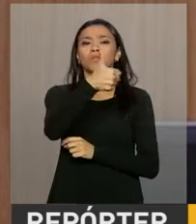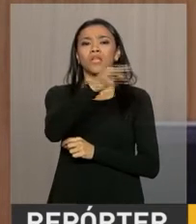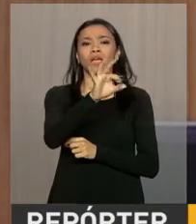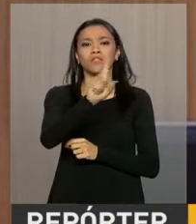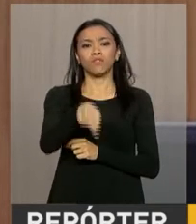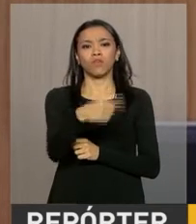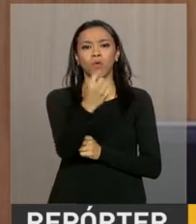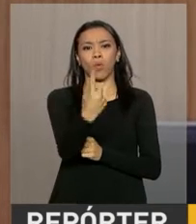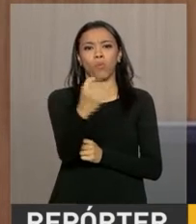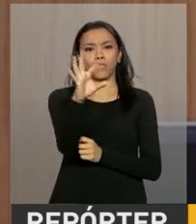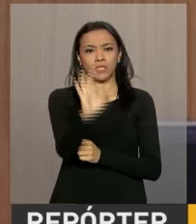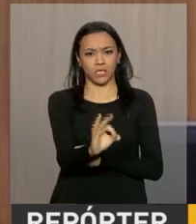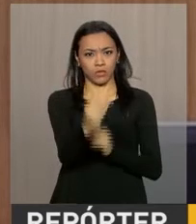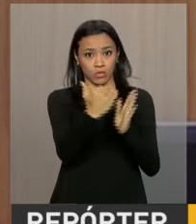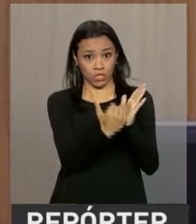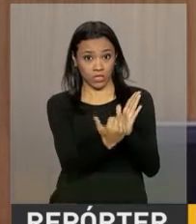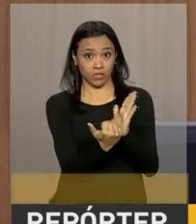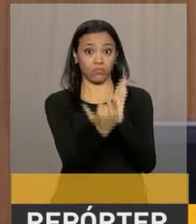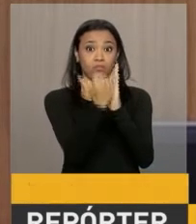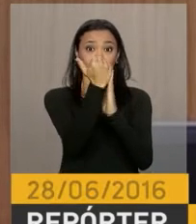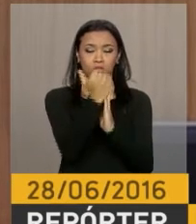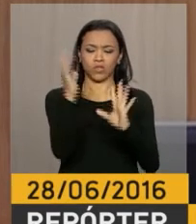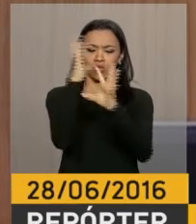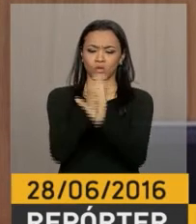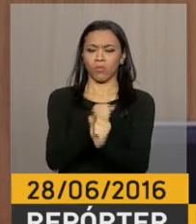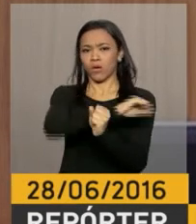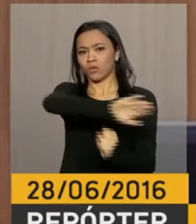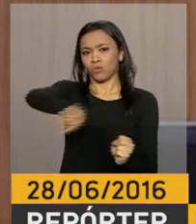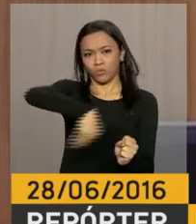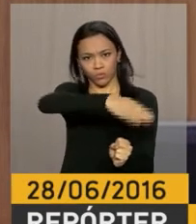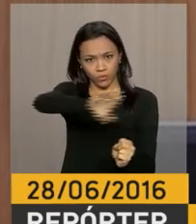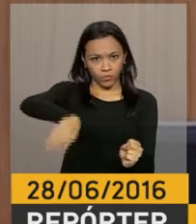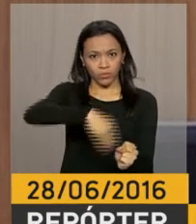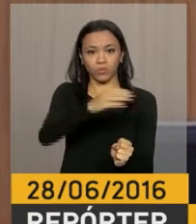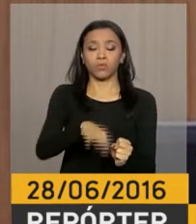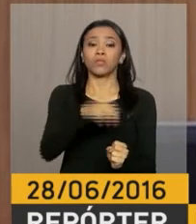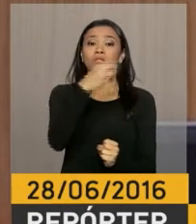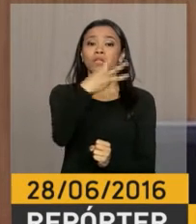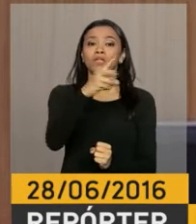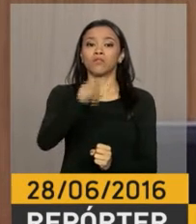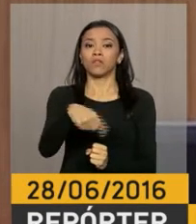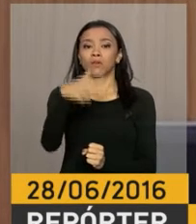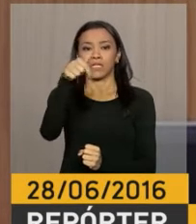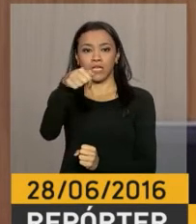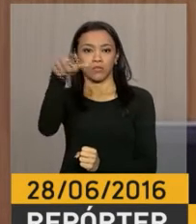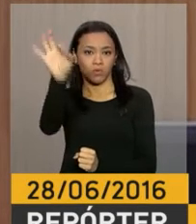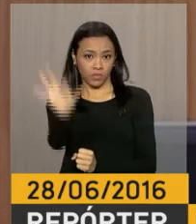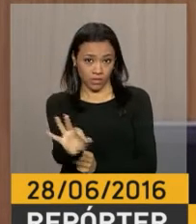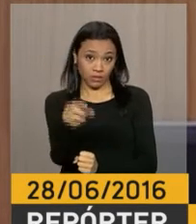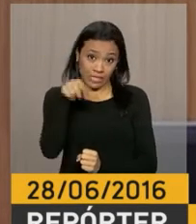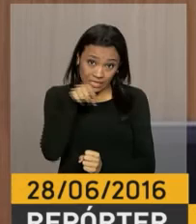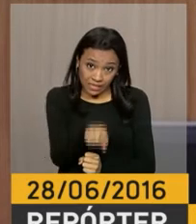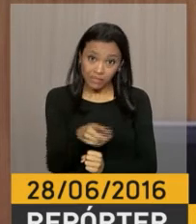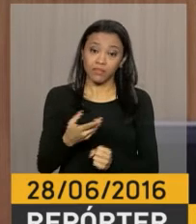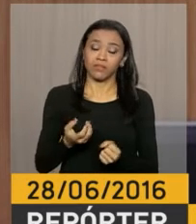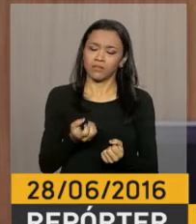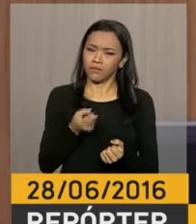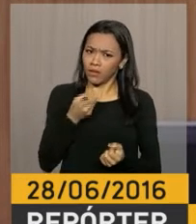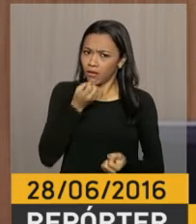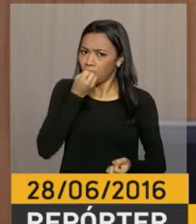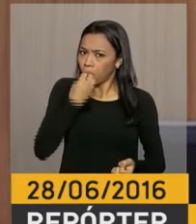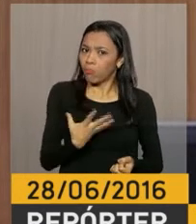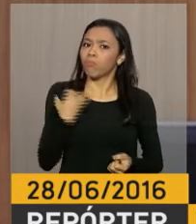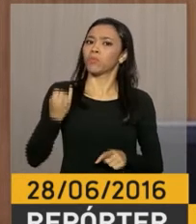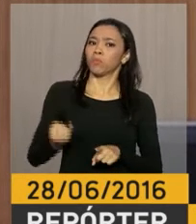10,1% de crescimento, gerando no total um crescimento de exportações de 13,7%. Quer dizer, então, esse é um ponto importante do